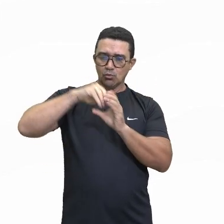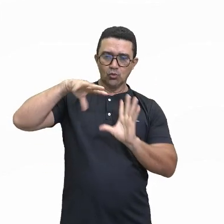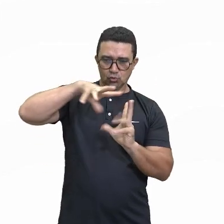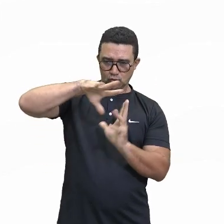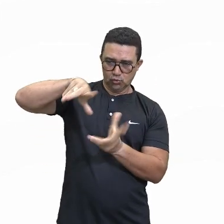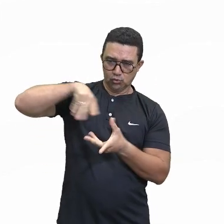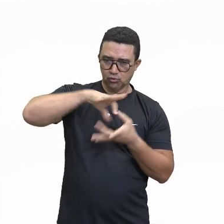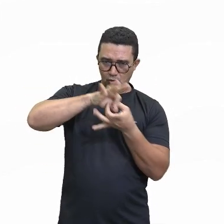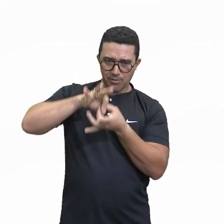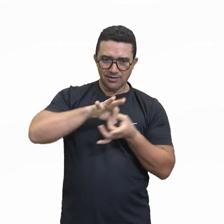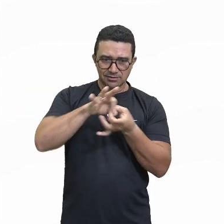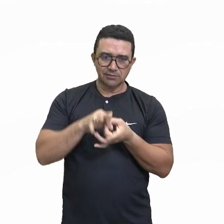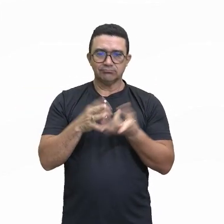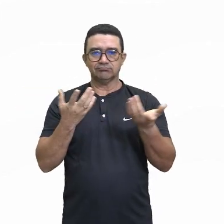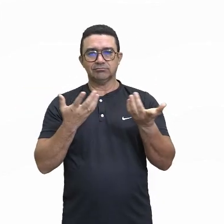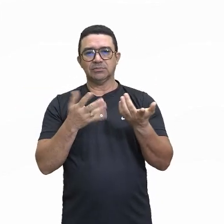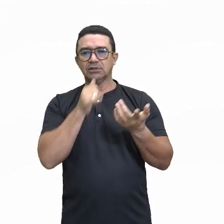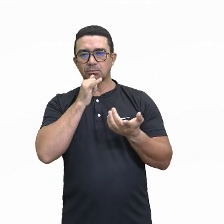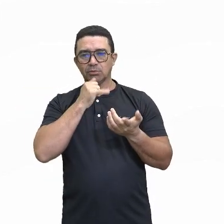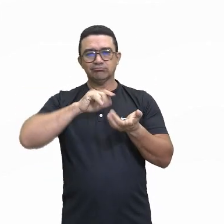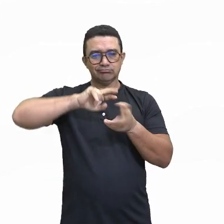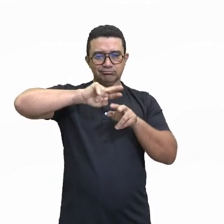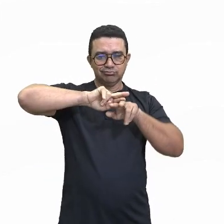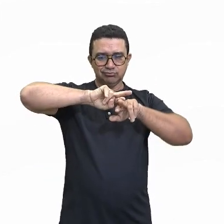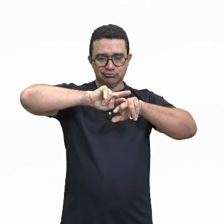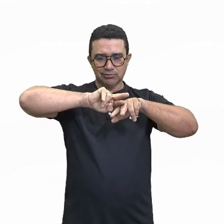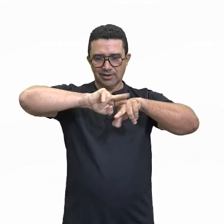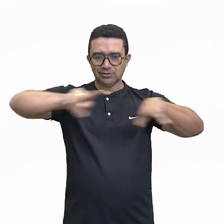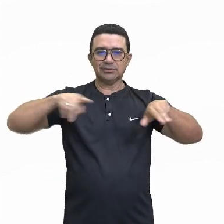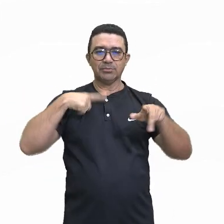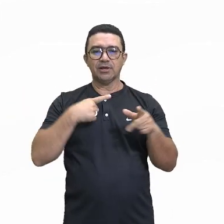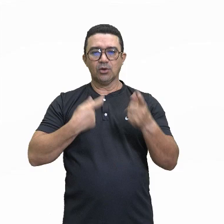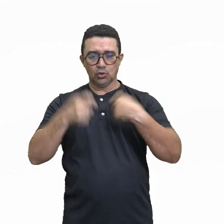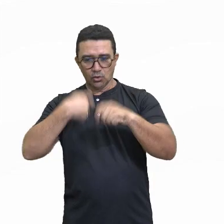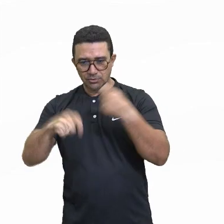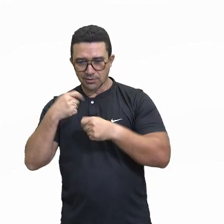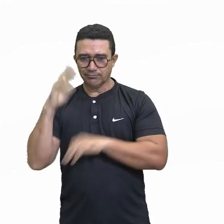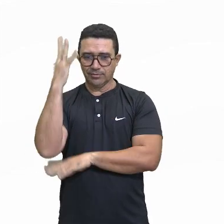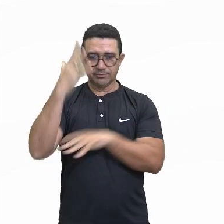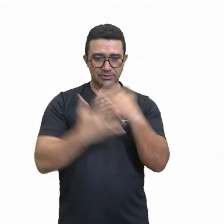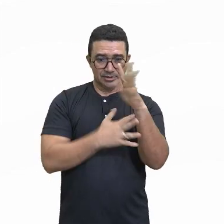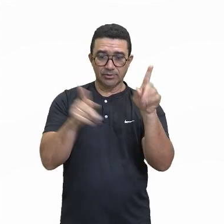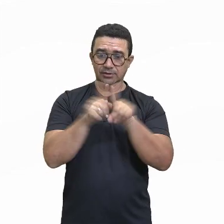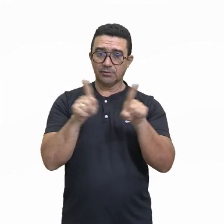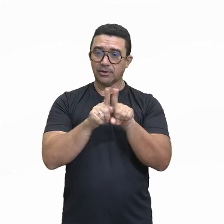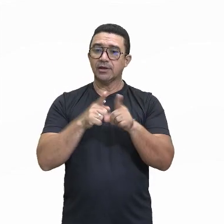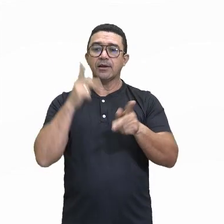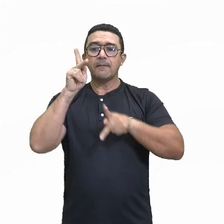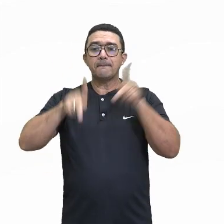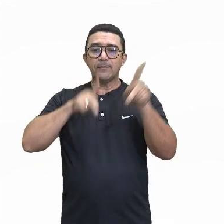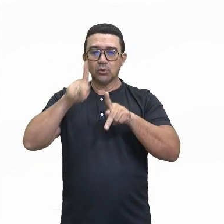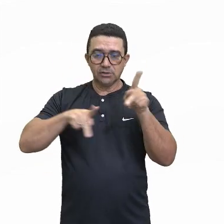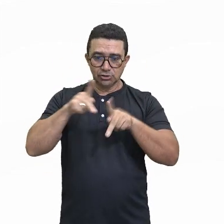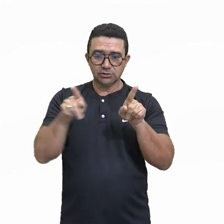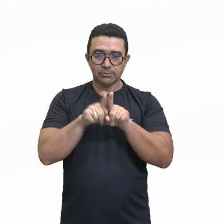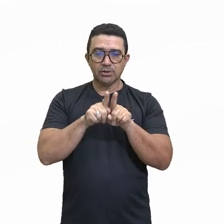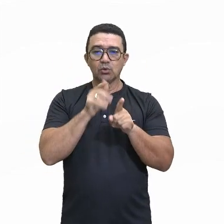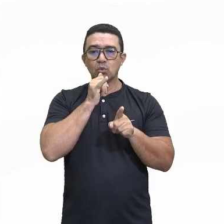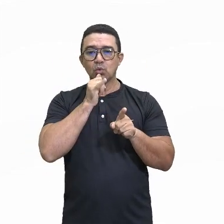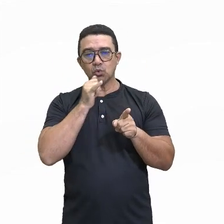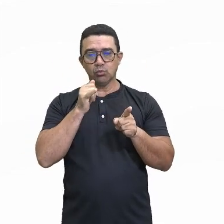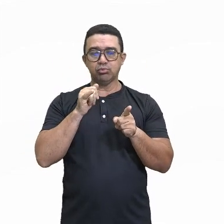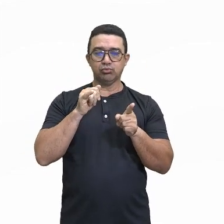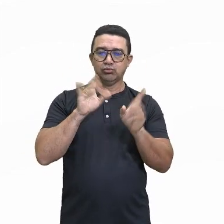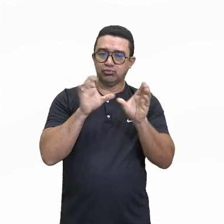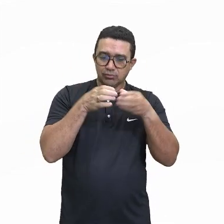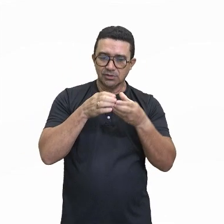e disputas sociais, étnicas, culturais, econômicas, ambientais e políticas entre grupos populacionais em